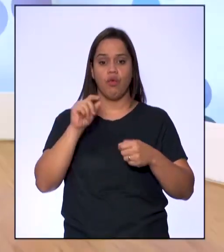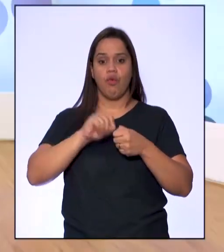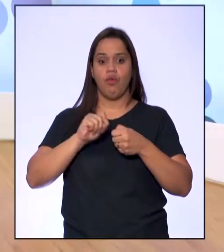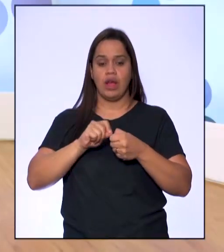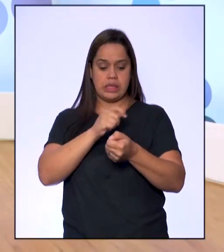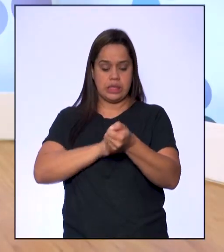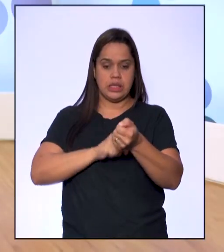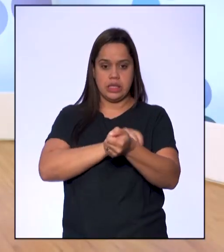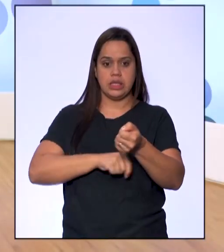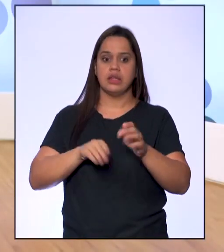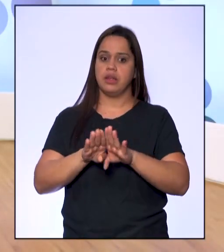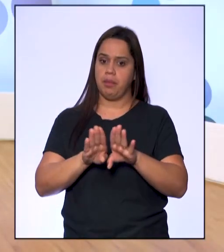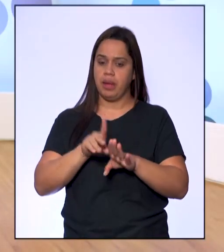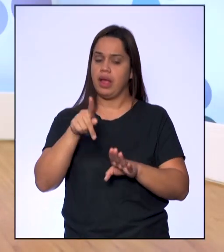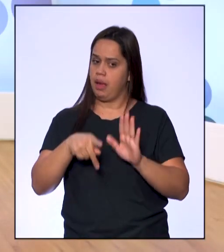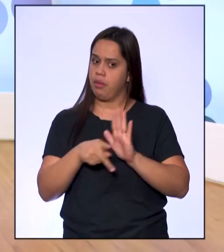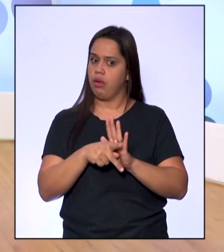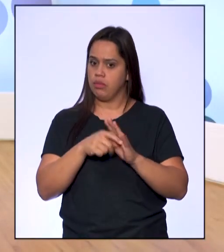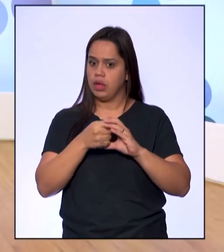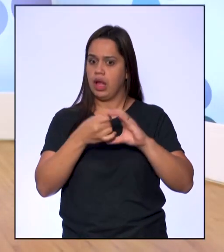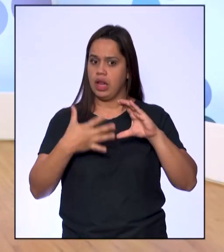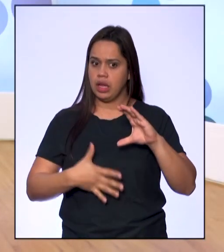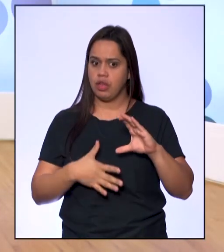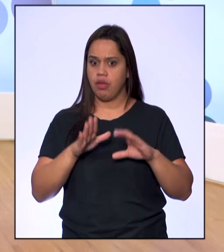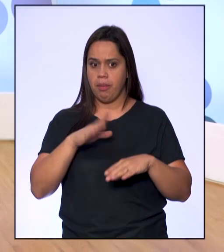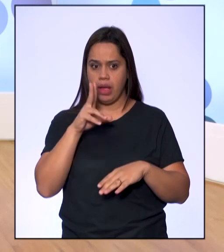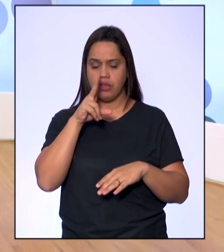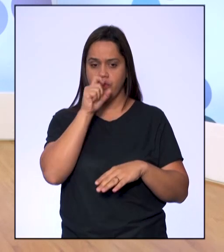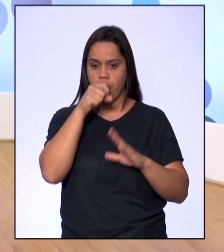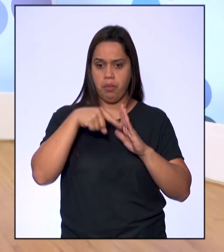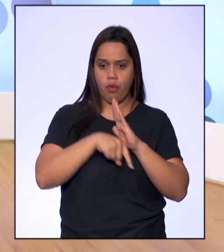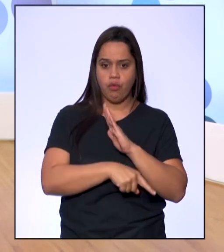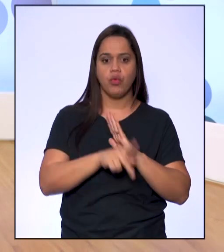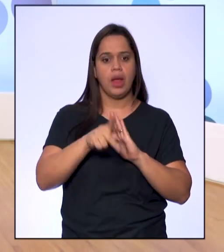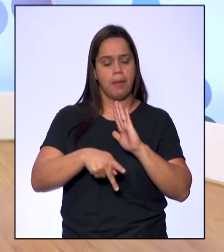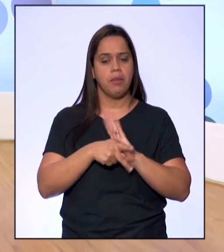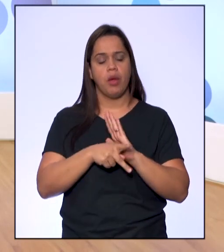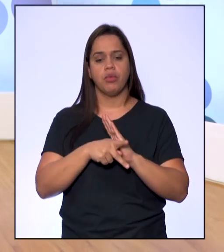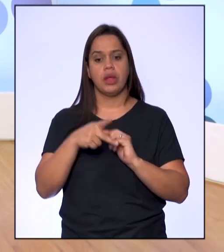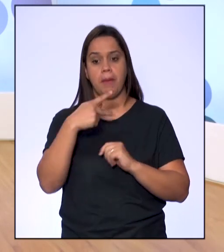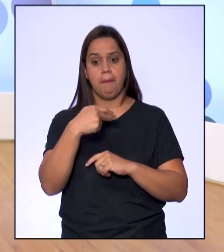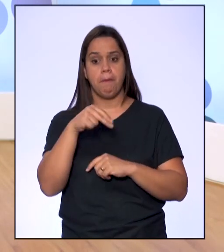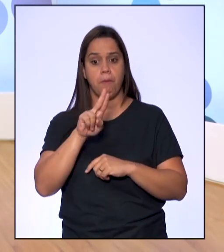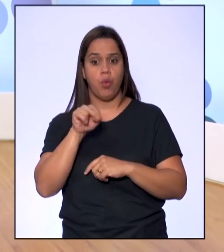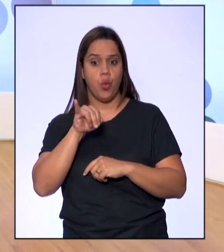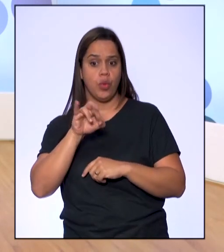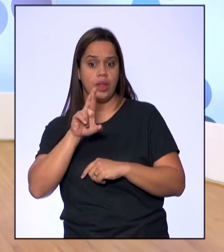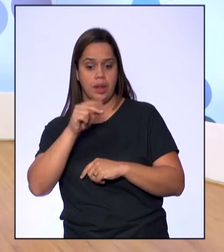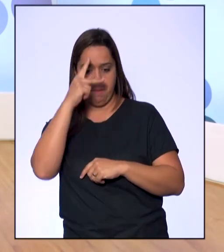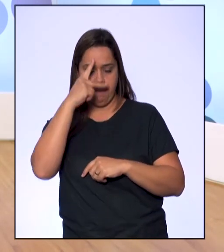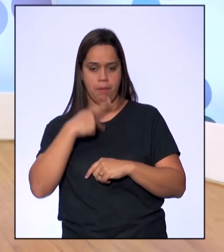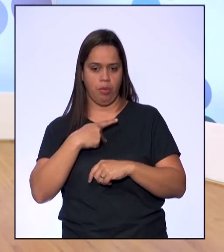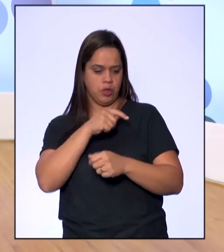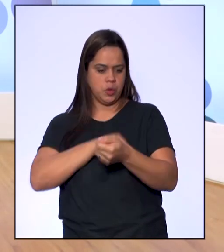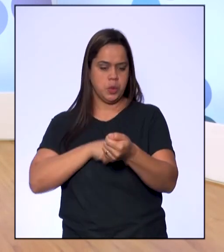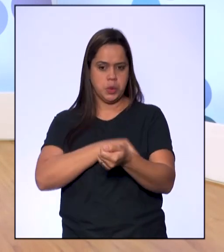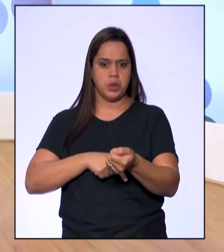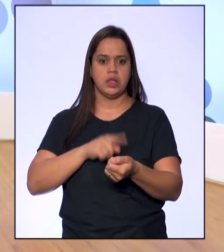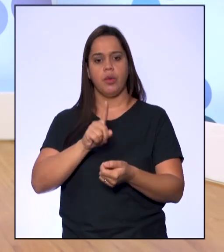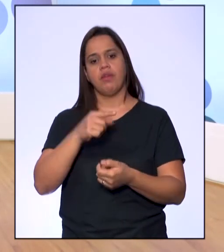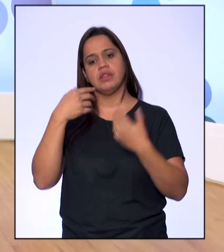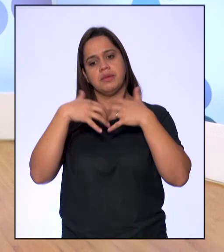mais grotesco da mutilação, é isso. É isso. Mas aí fica aí para vocês refletirem, pensarem um pouquinho,